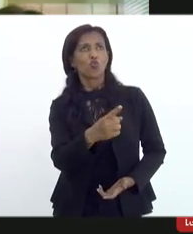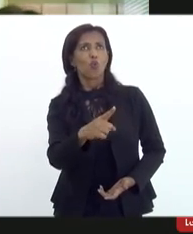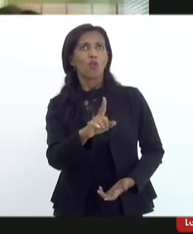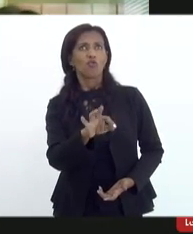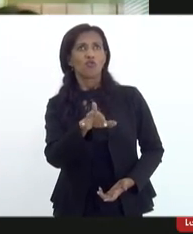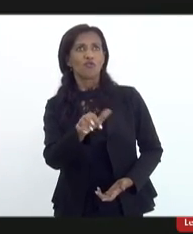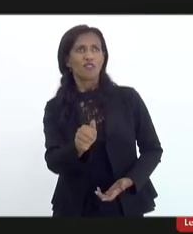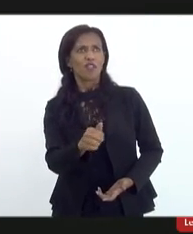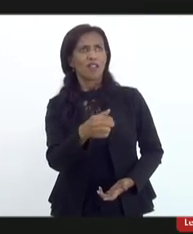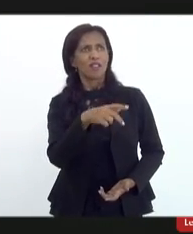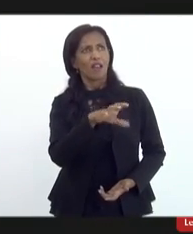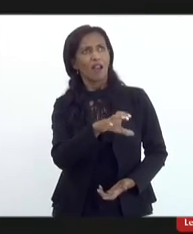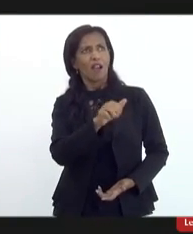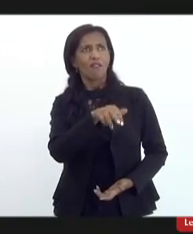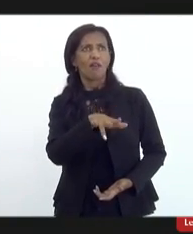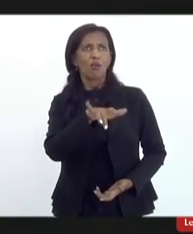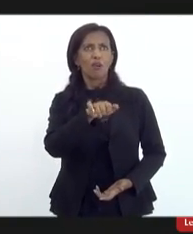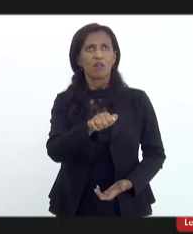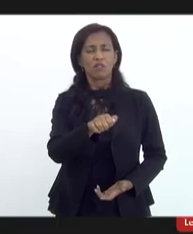Freitas, Cavalcante Bandeira,